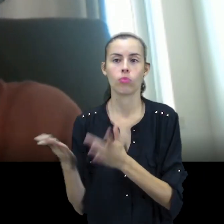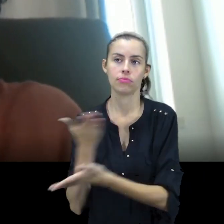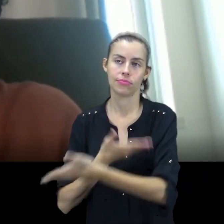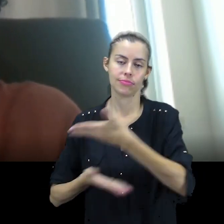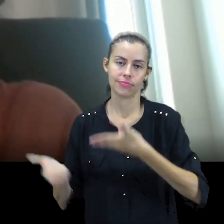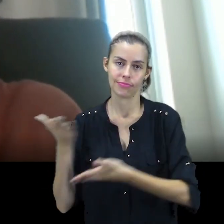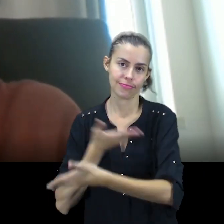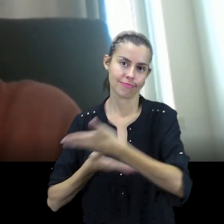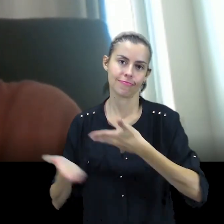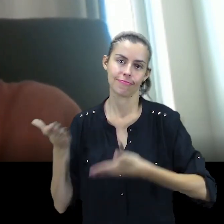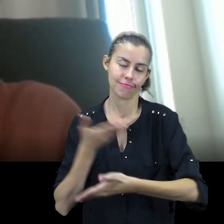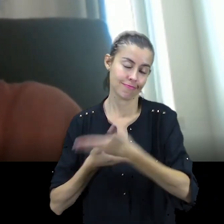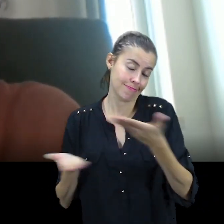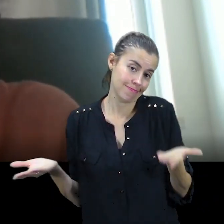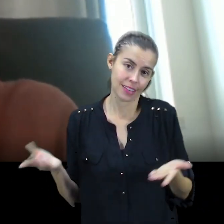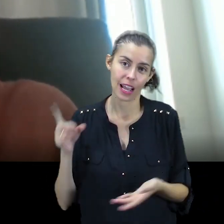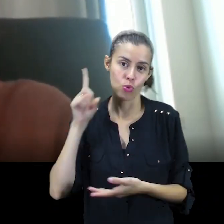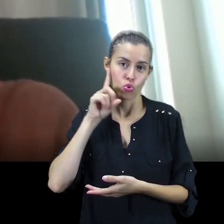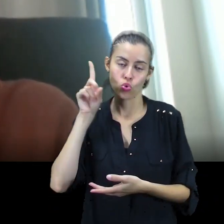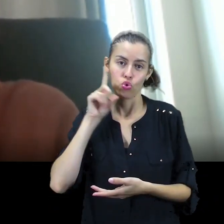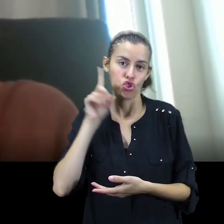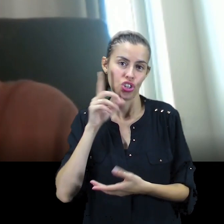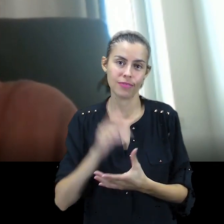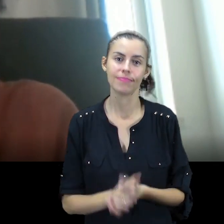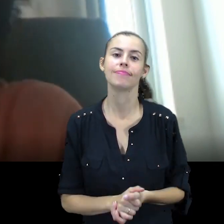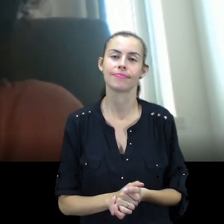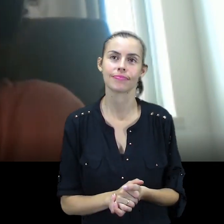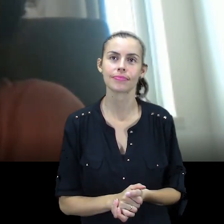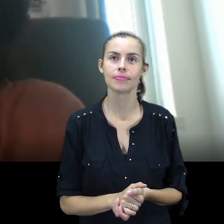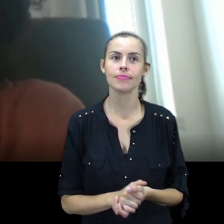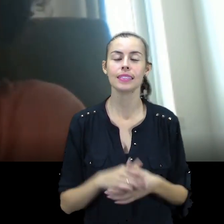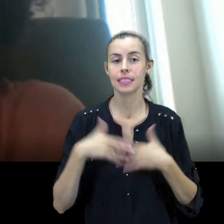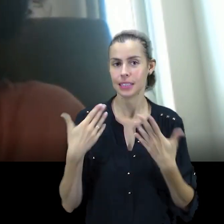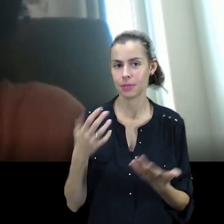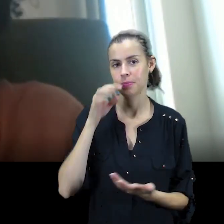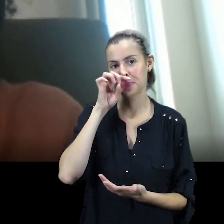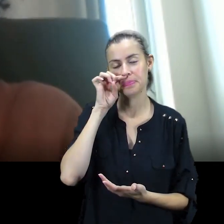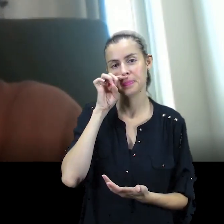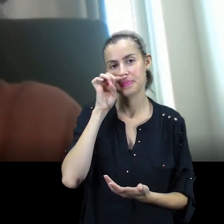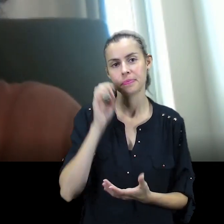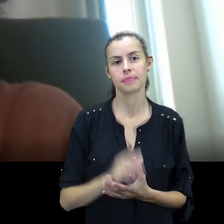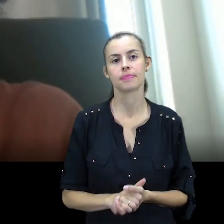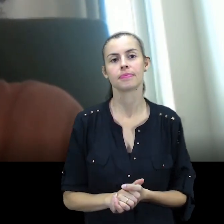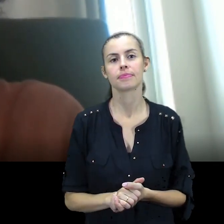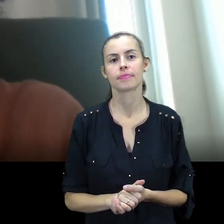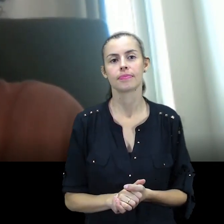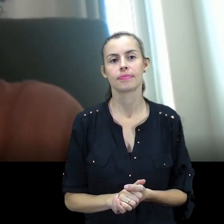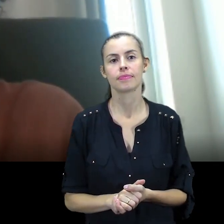um curso lá em 2000 e... Nossa, acho que foi em 2013. Era um